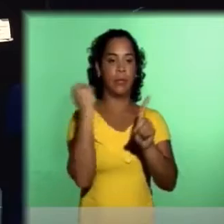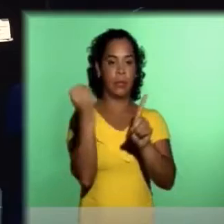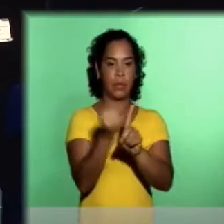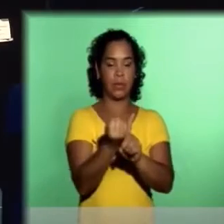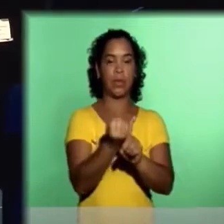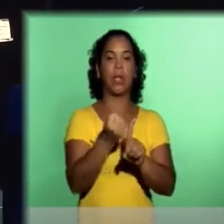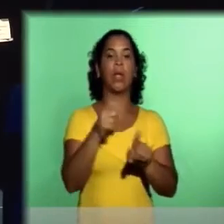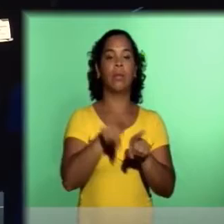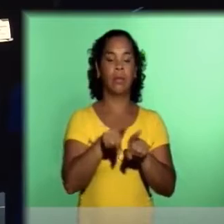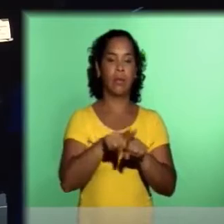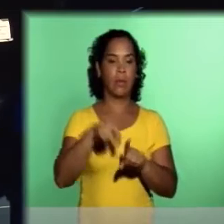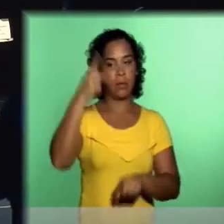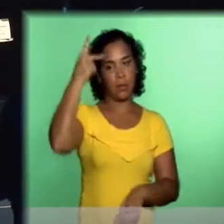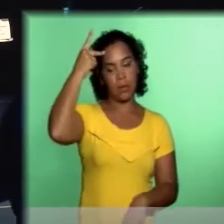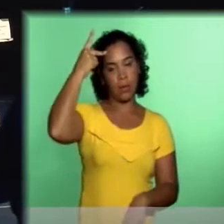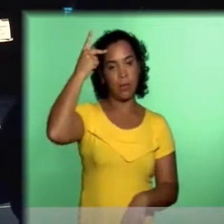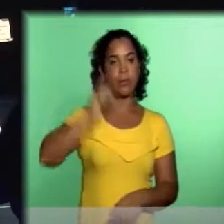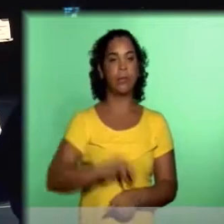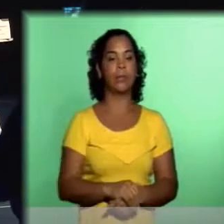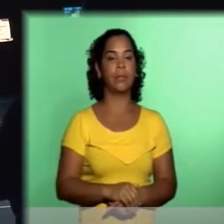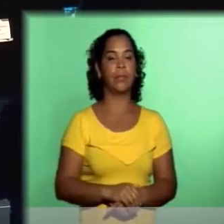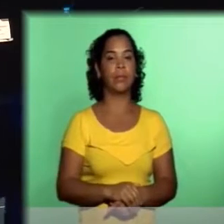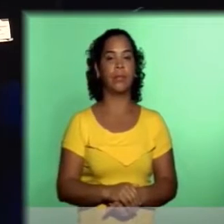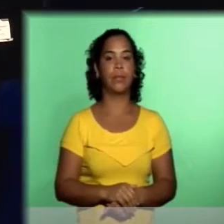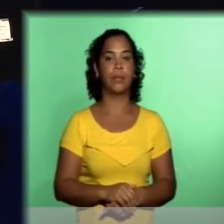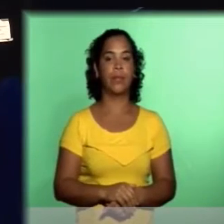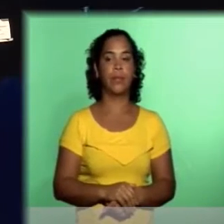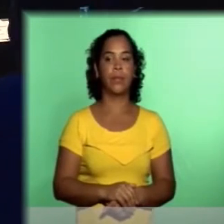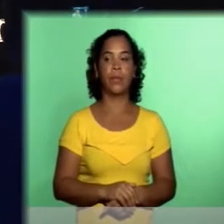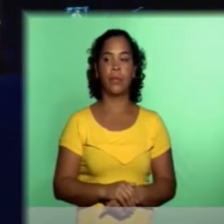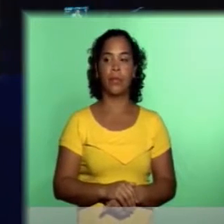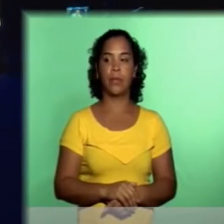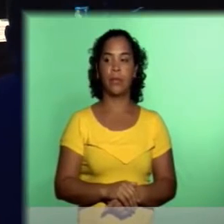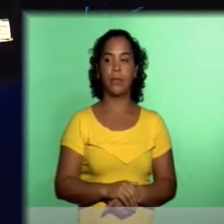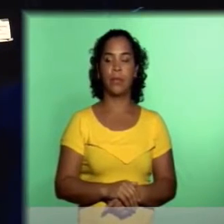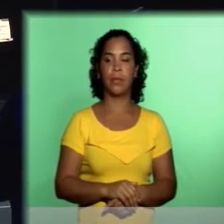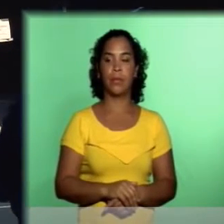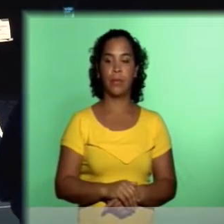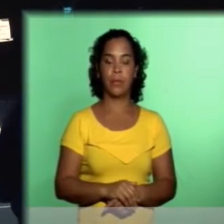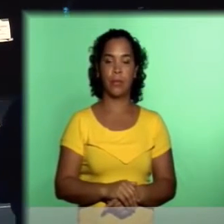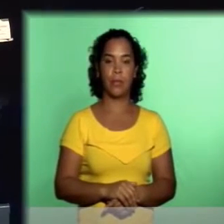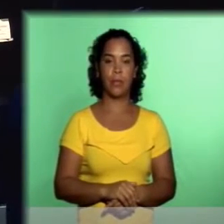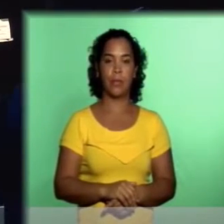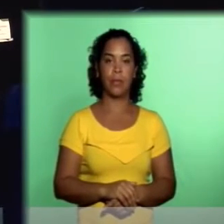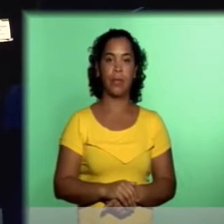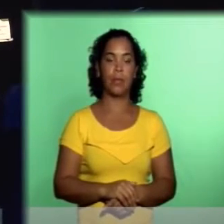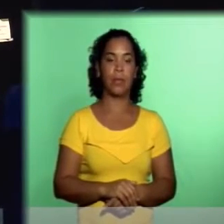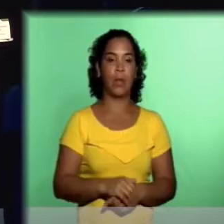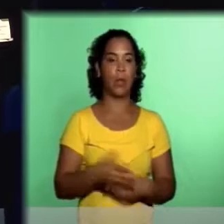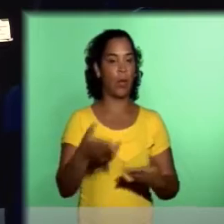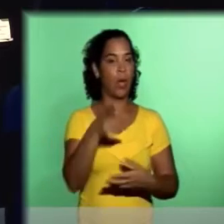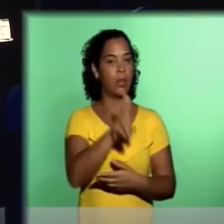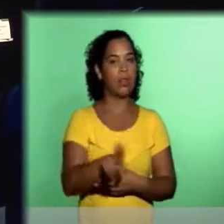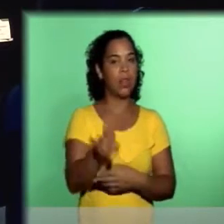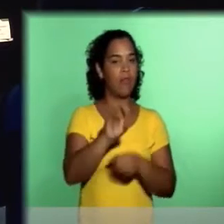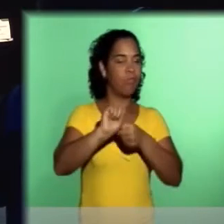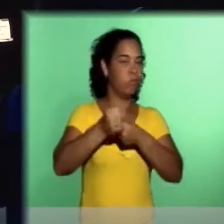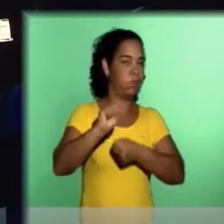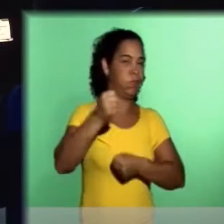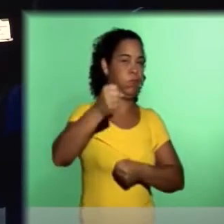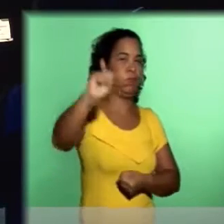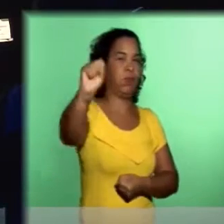pela mesma universidade, a nossa maior universidade pública